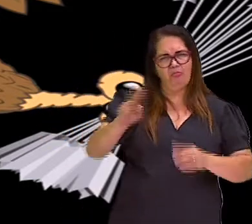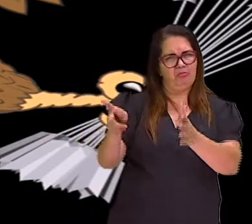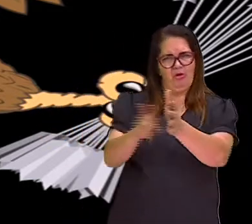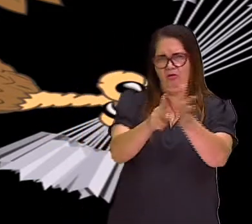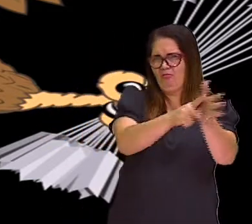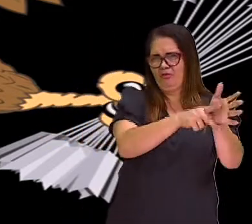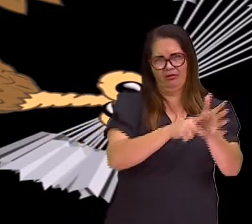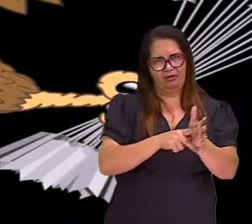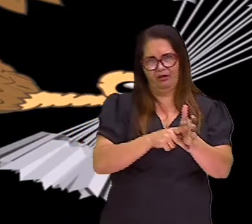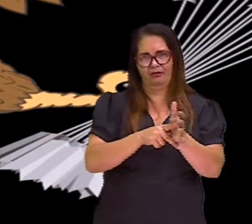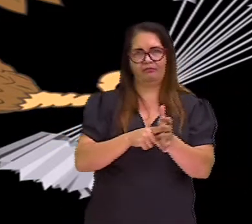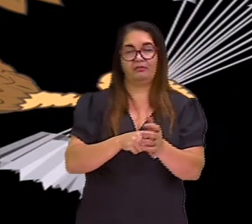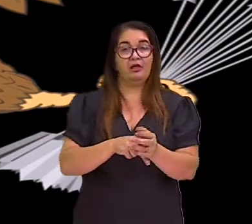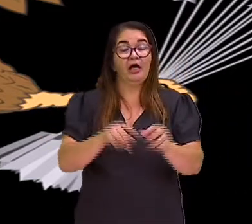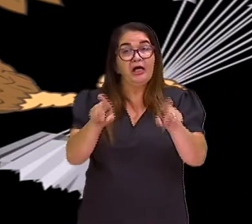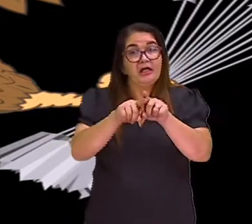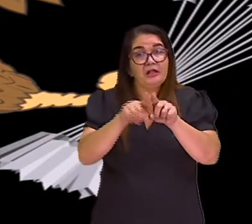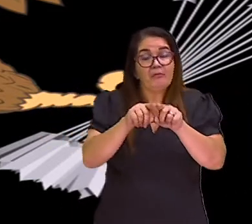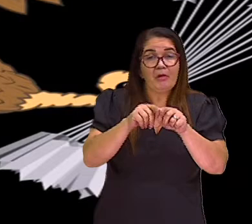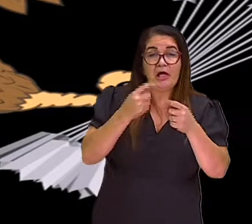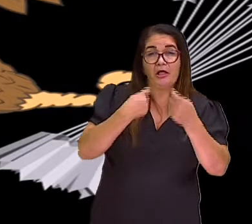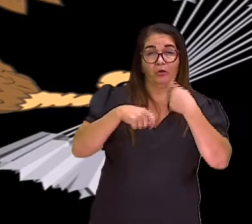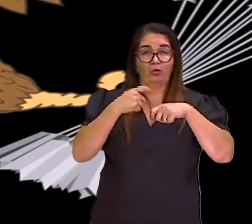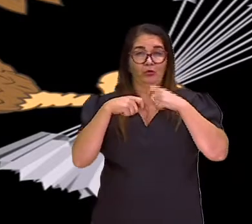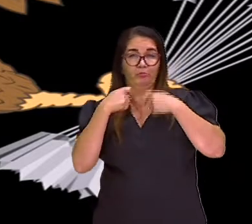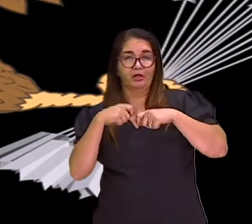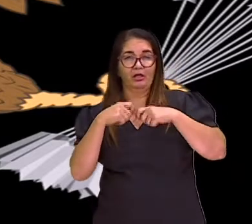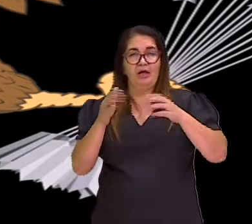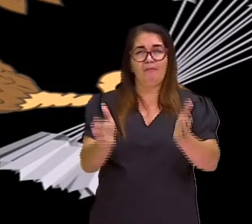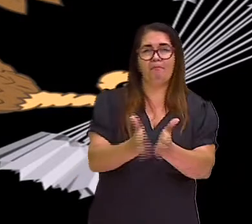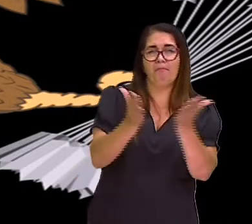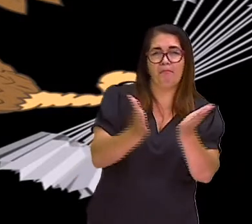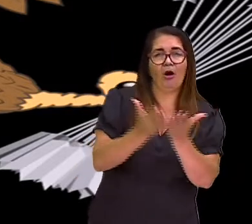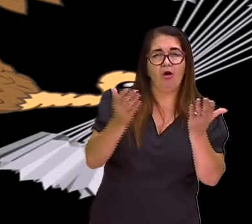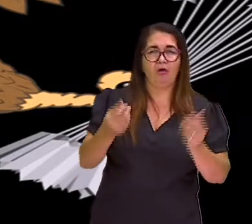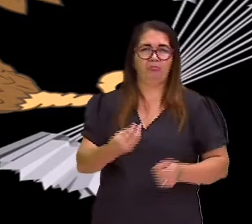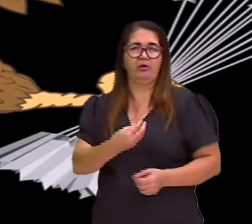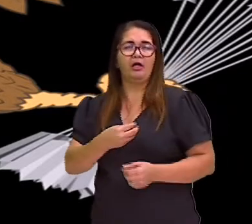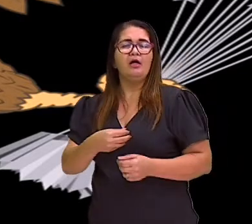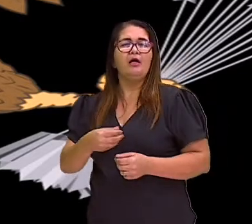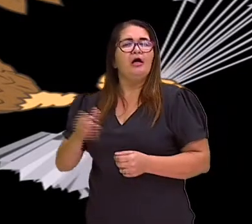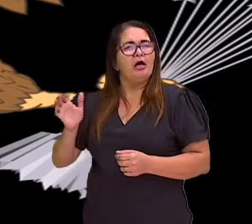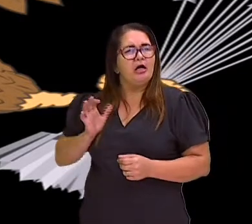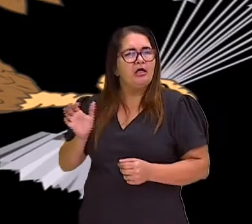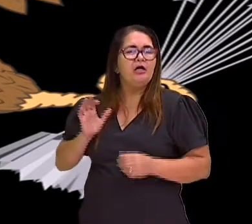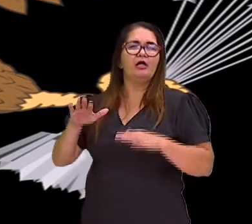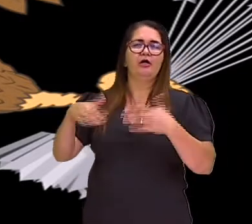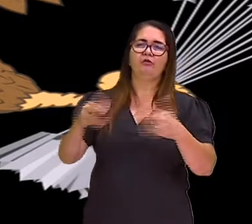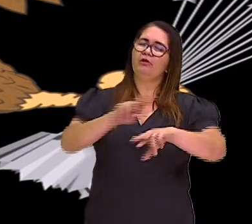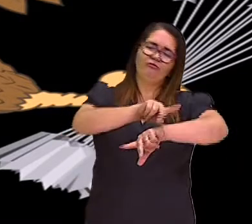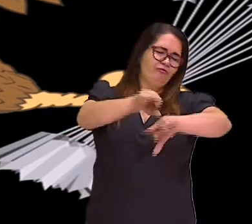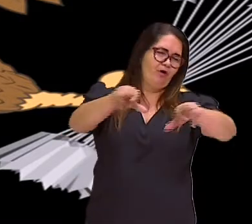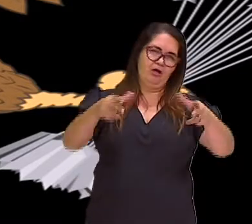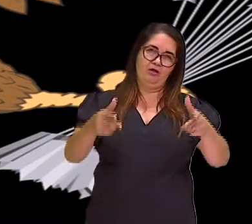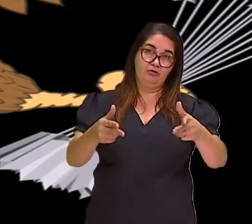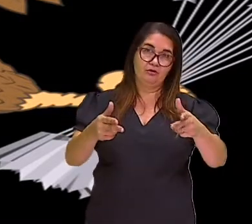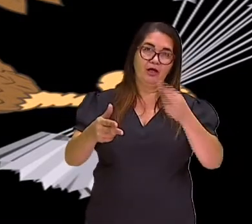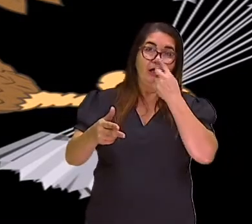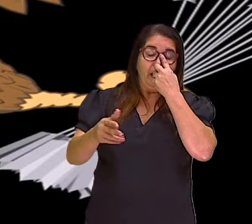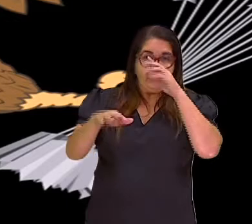dos Estados Unidos, banhados pelo Oceano Atlântico. Os Quakers da Pensilvânia,